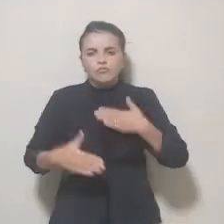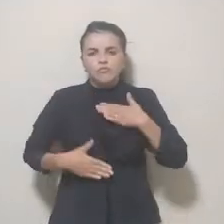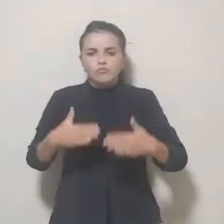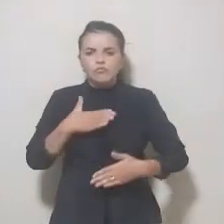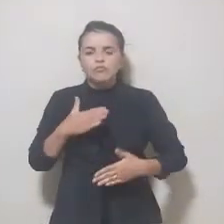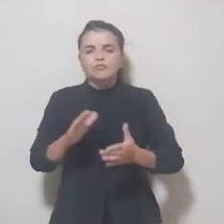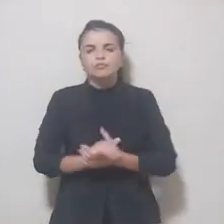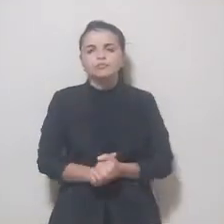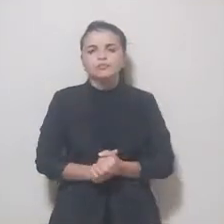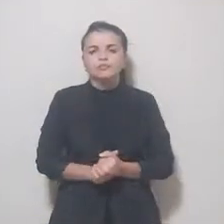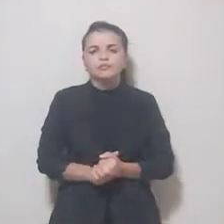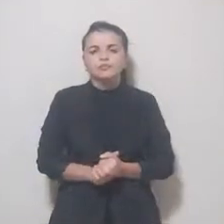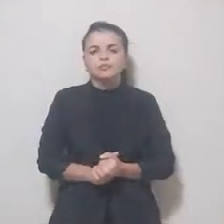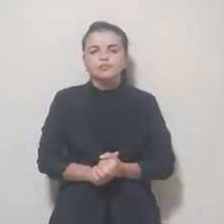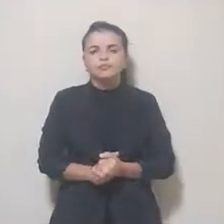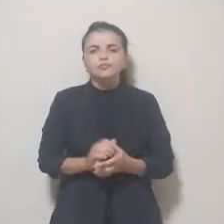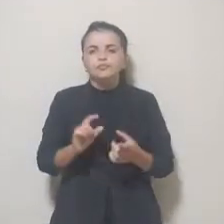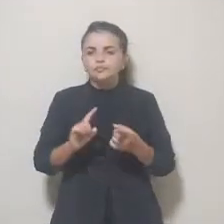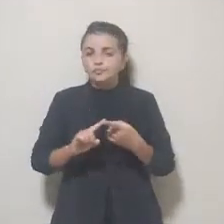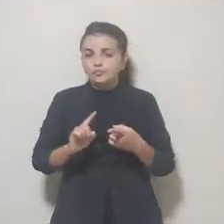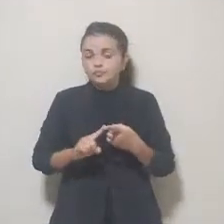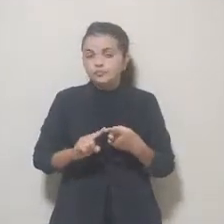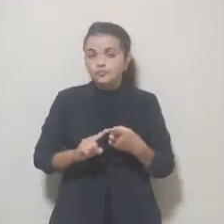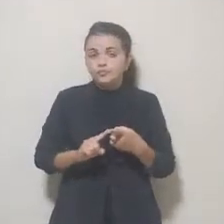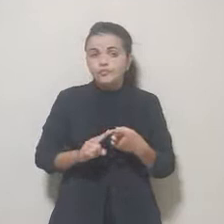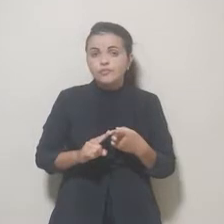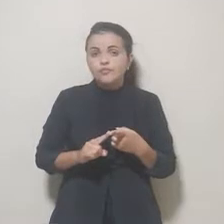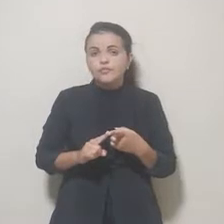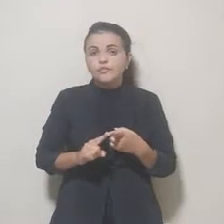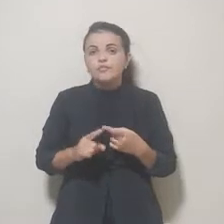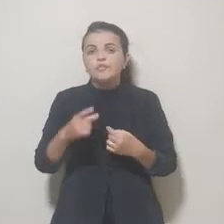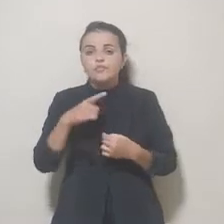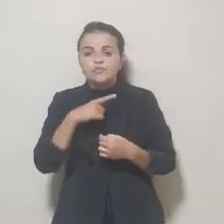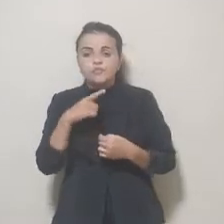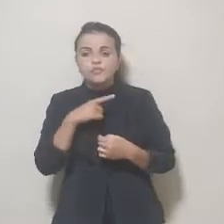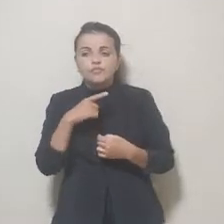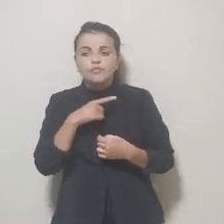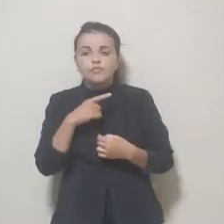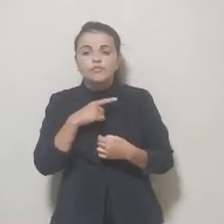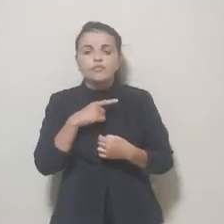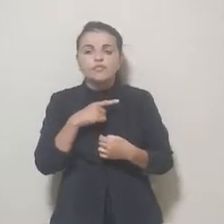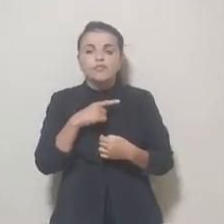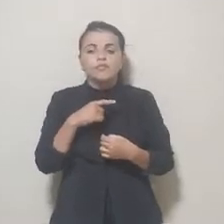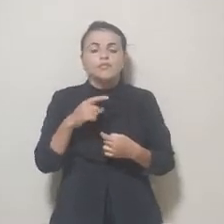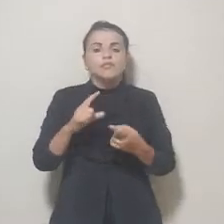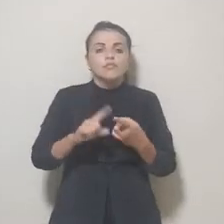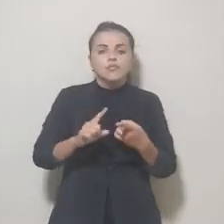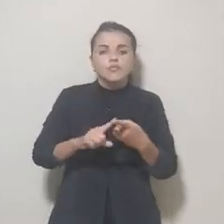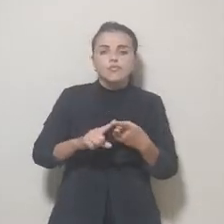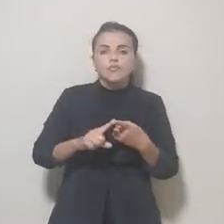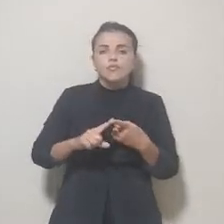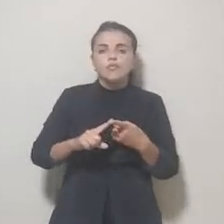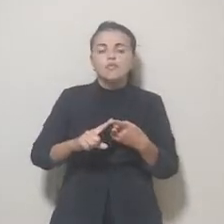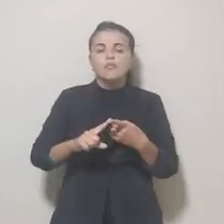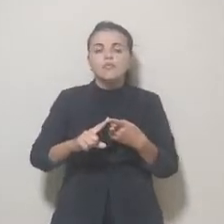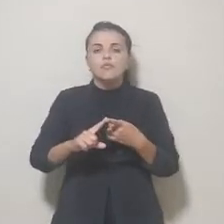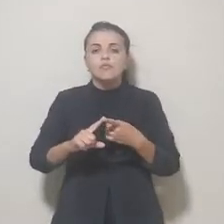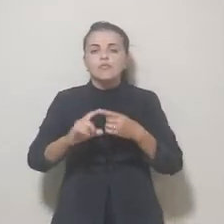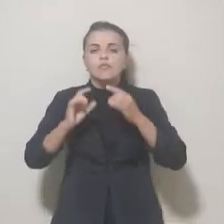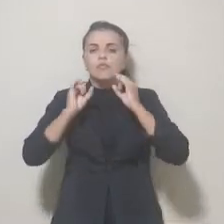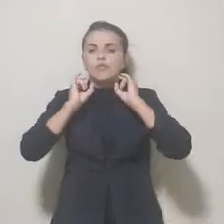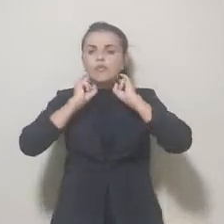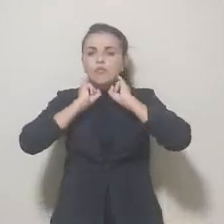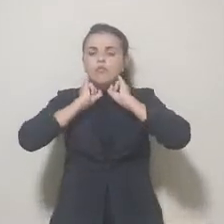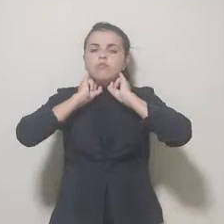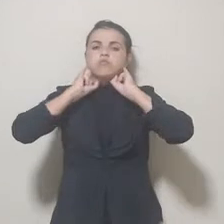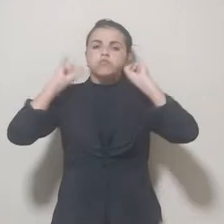complexos. A hipófise está fixada na superfície inferior do hipotálamo, a